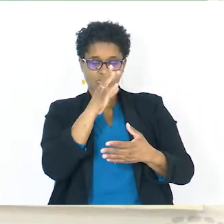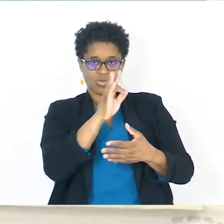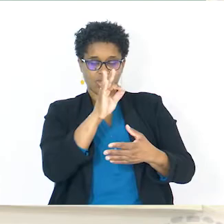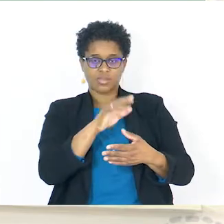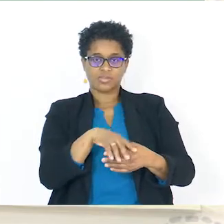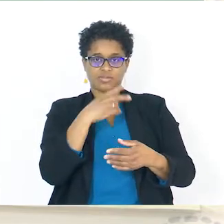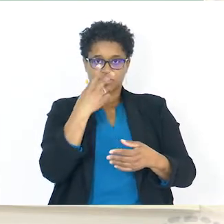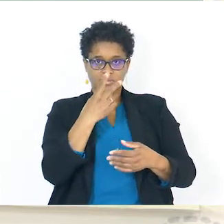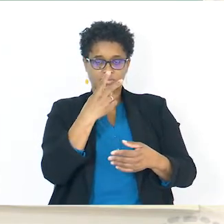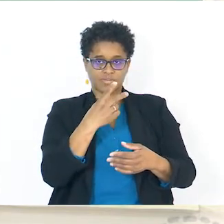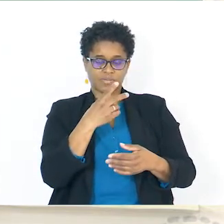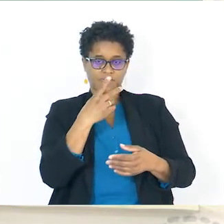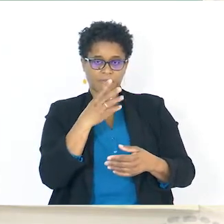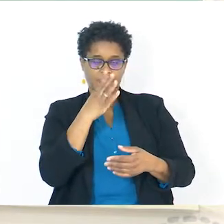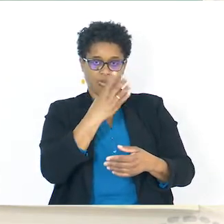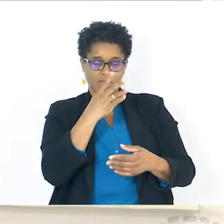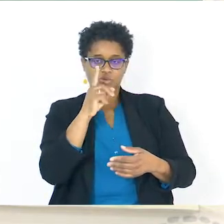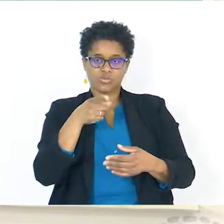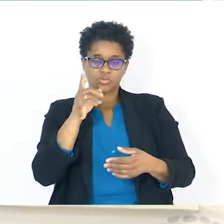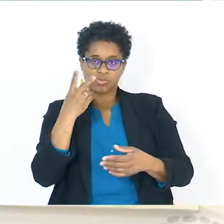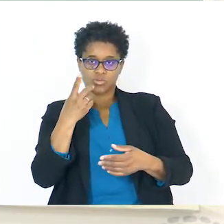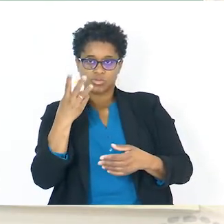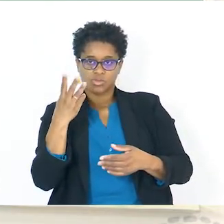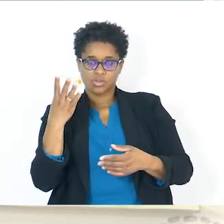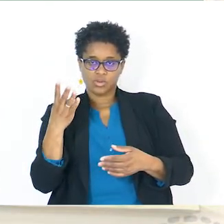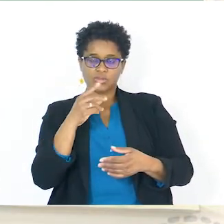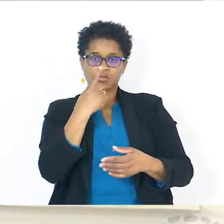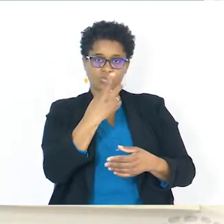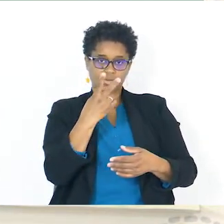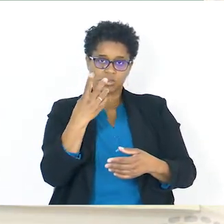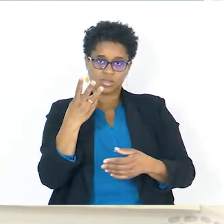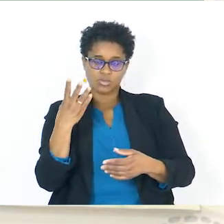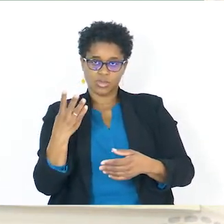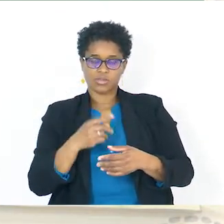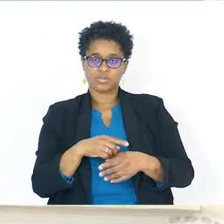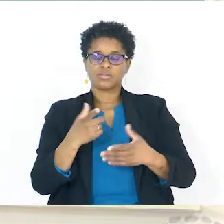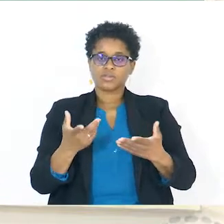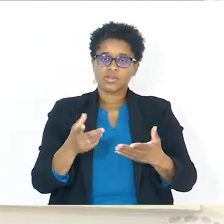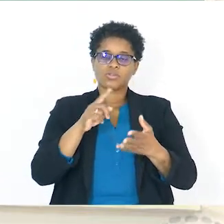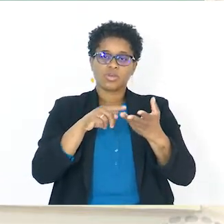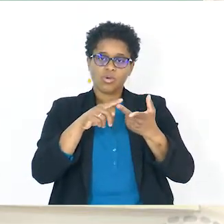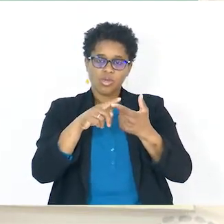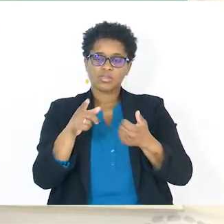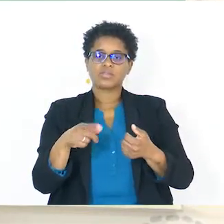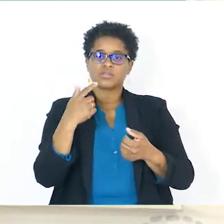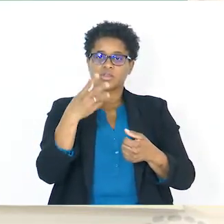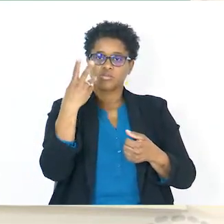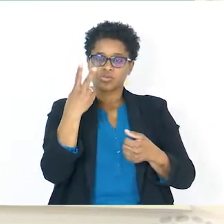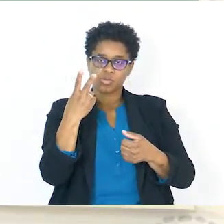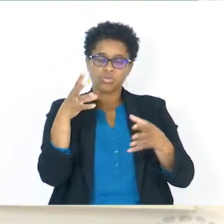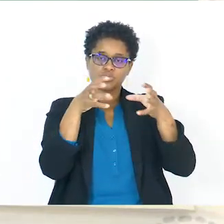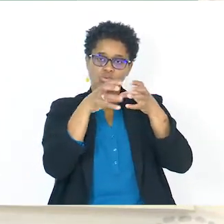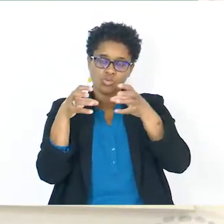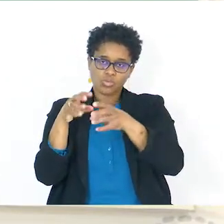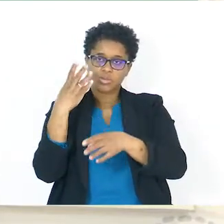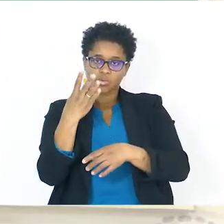1, 2, 3, 4. 1, 2, 3, 4. Logo, vamos contar. Temos 2